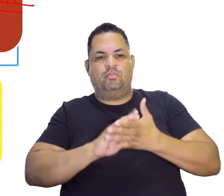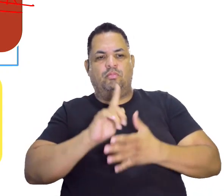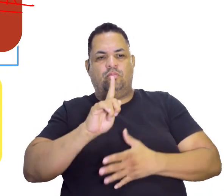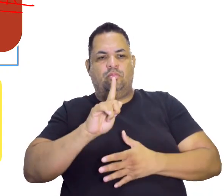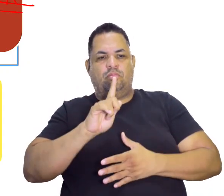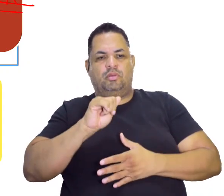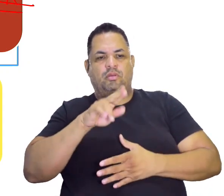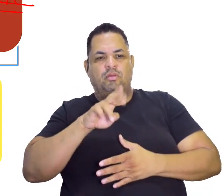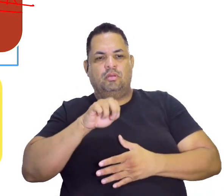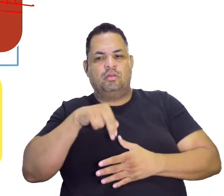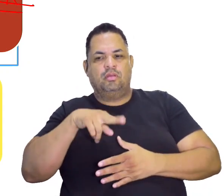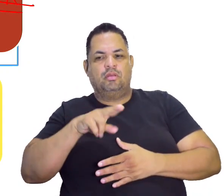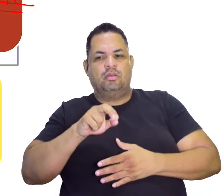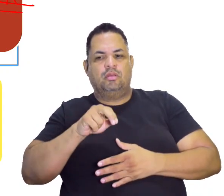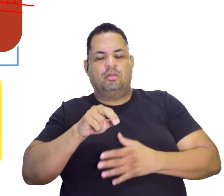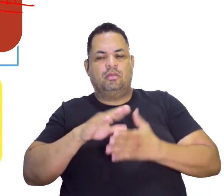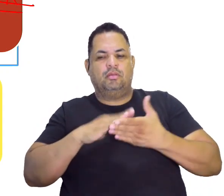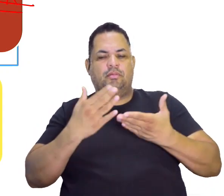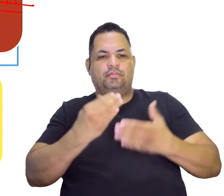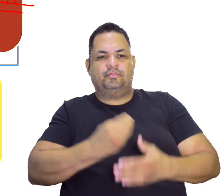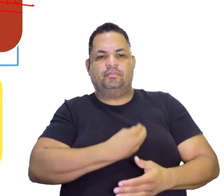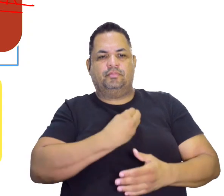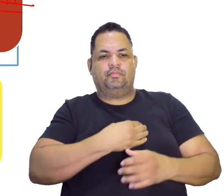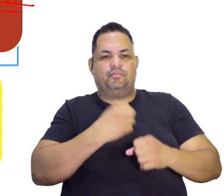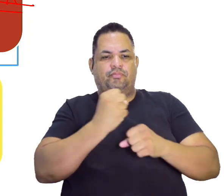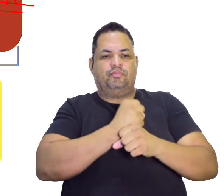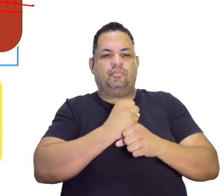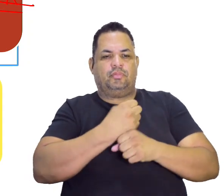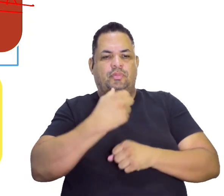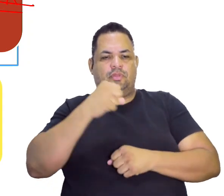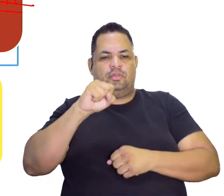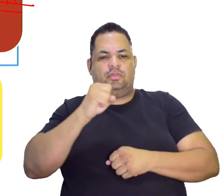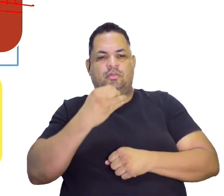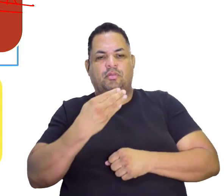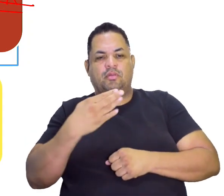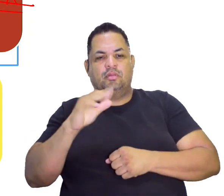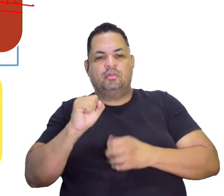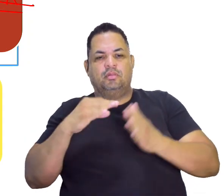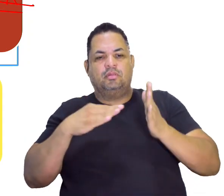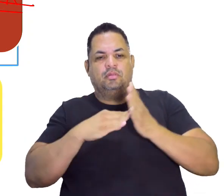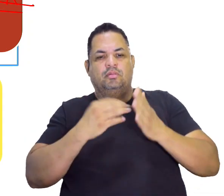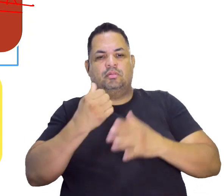Paul Gauguin, que ele viveu de 1848 até